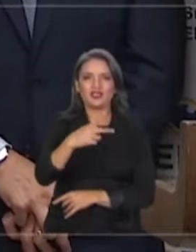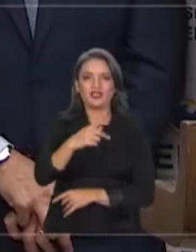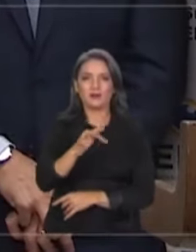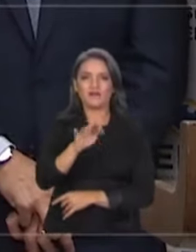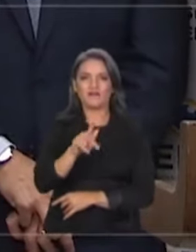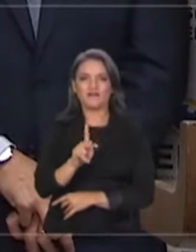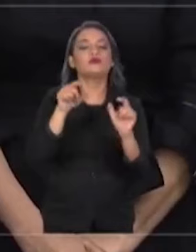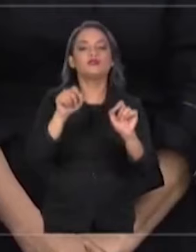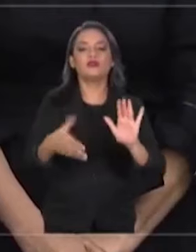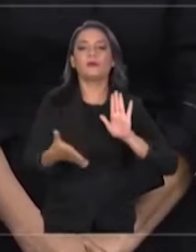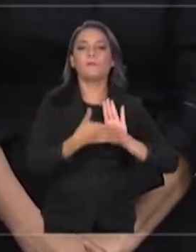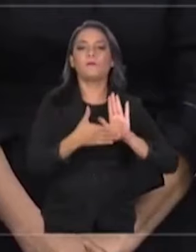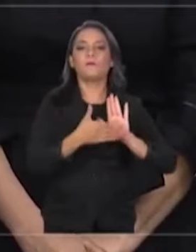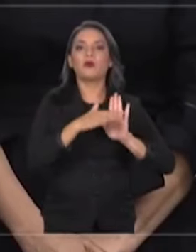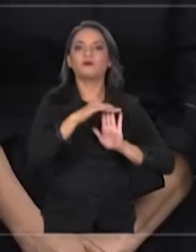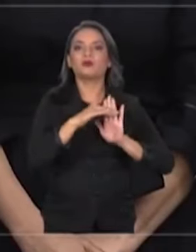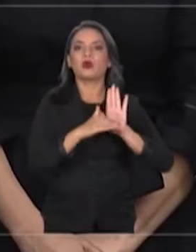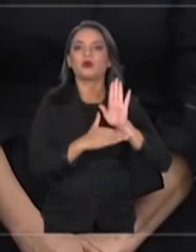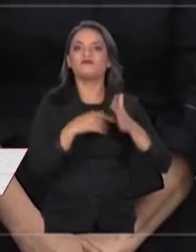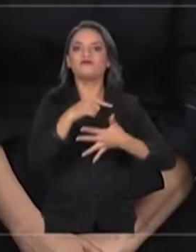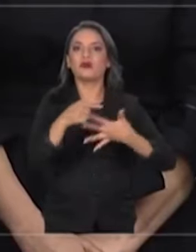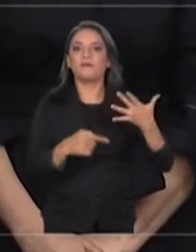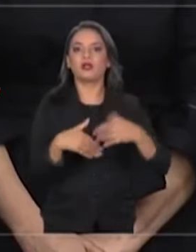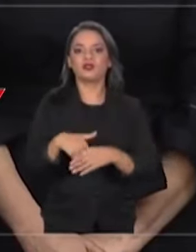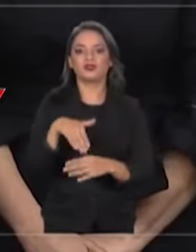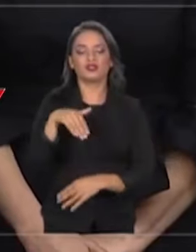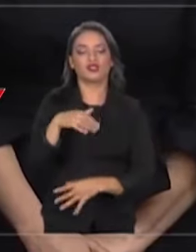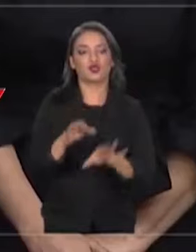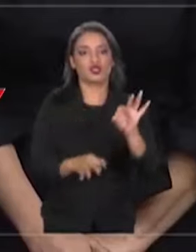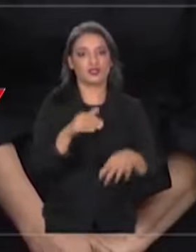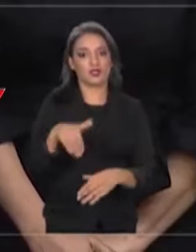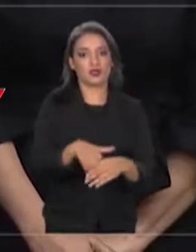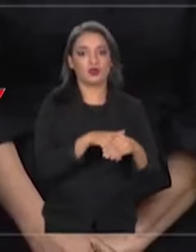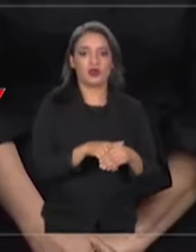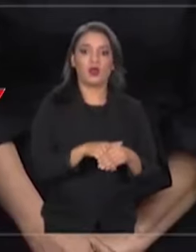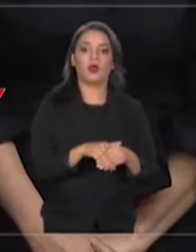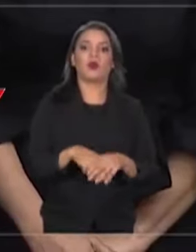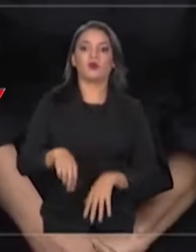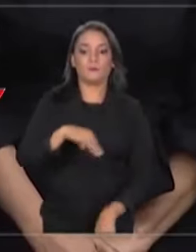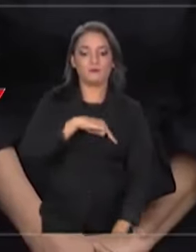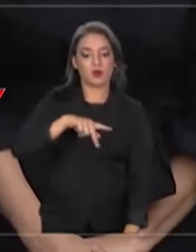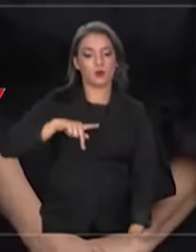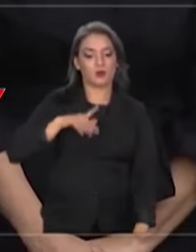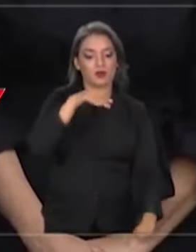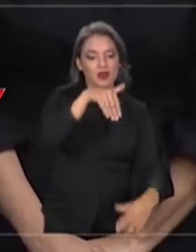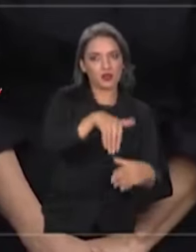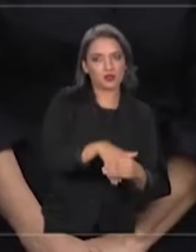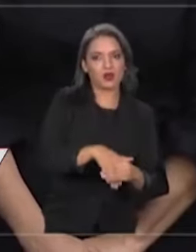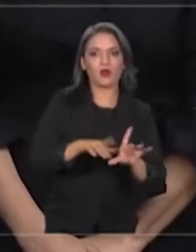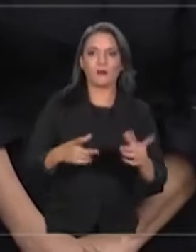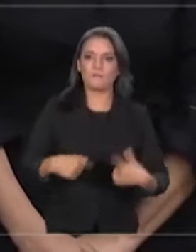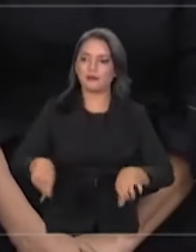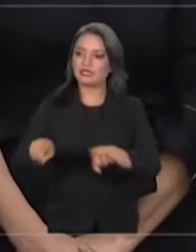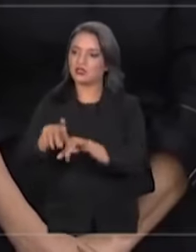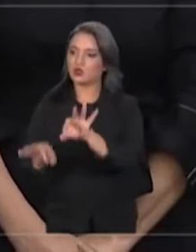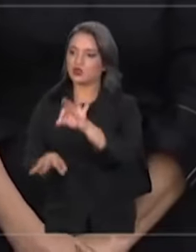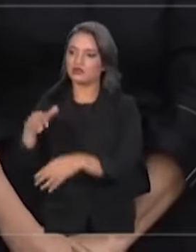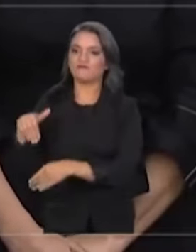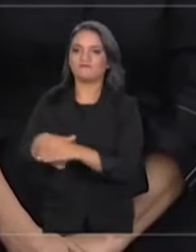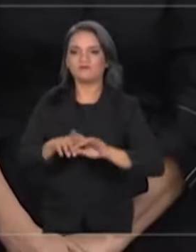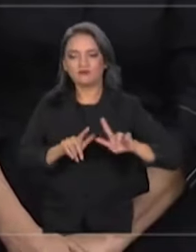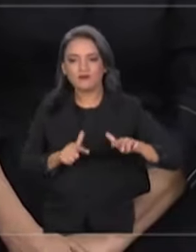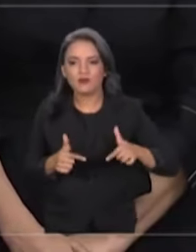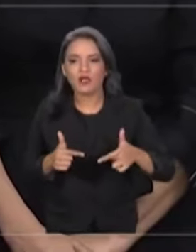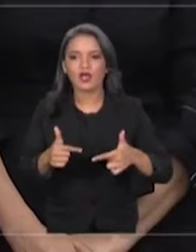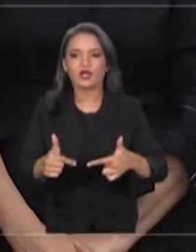combatidas nessas eleições. O Ministério Público Eleitoral é parceiro da Justiça Eleitoral, atua